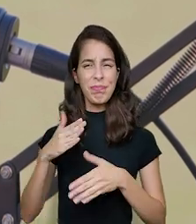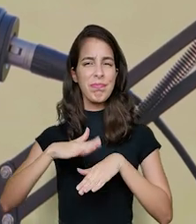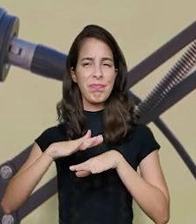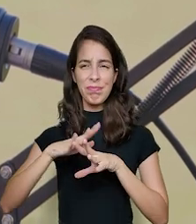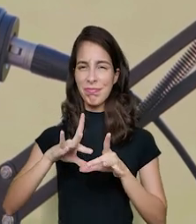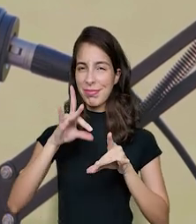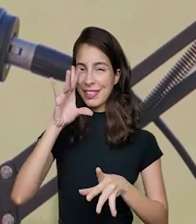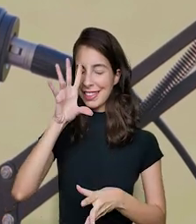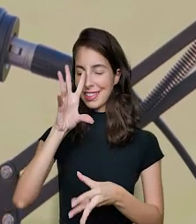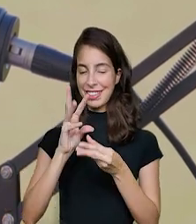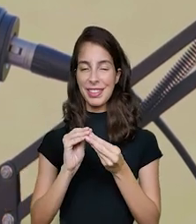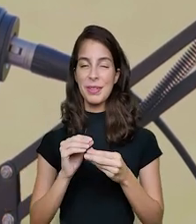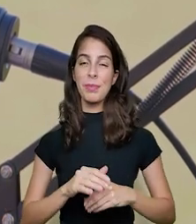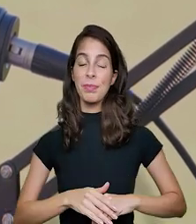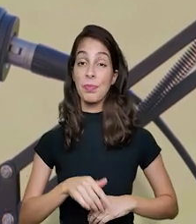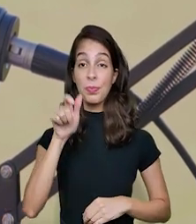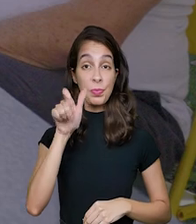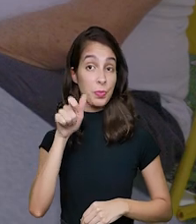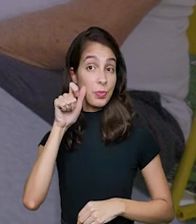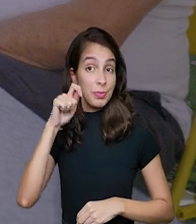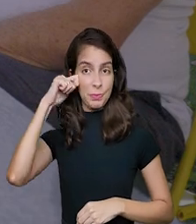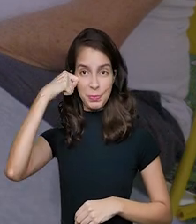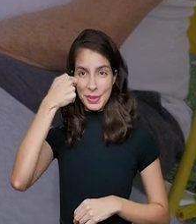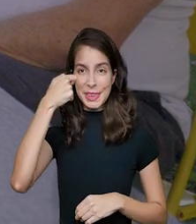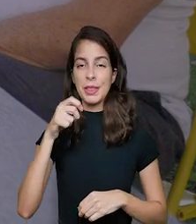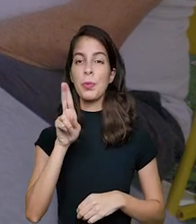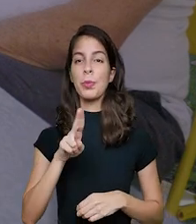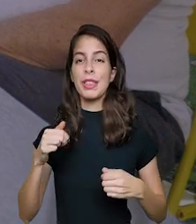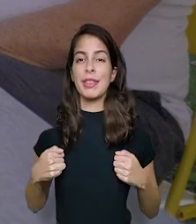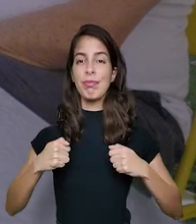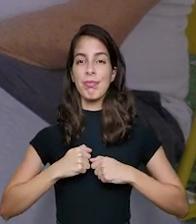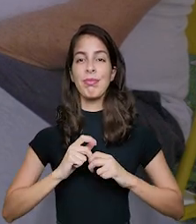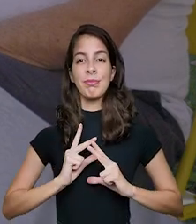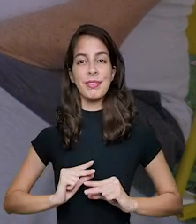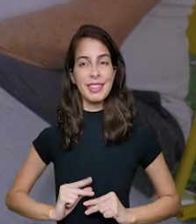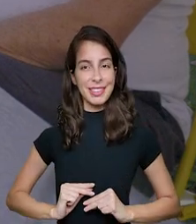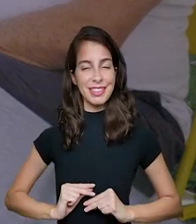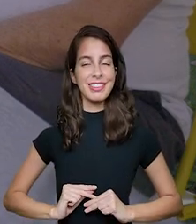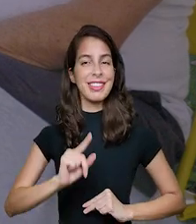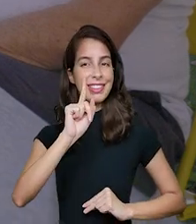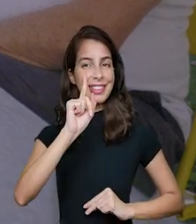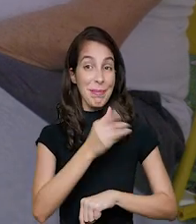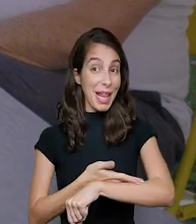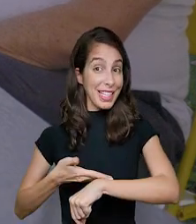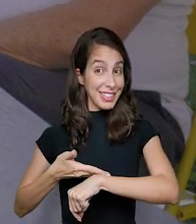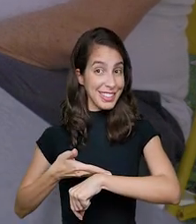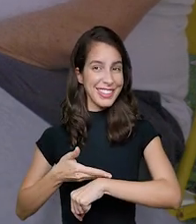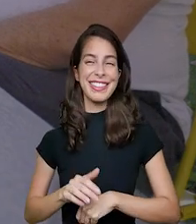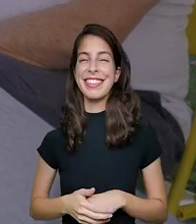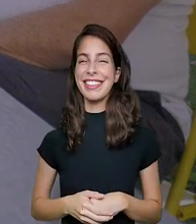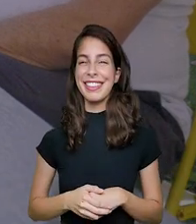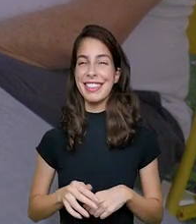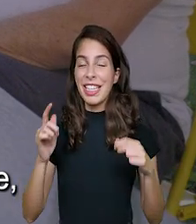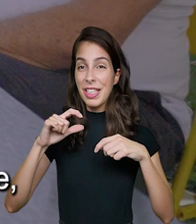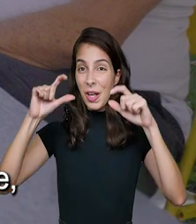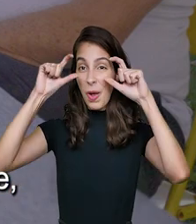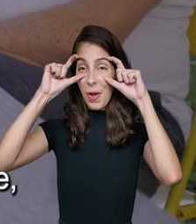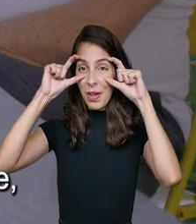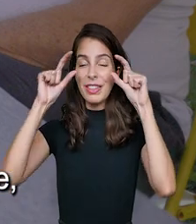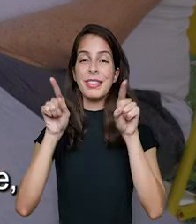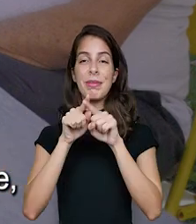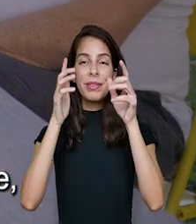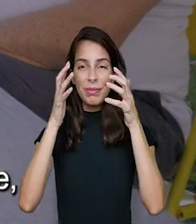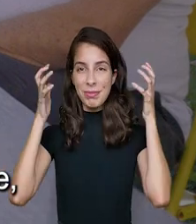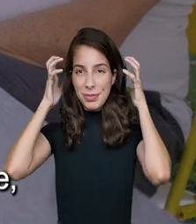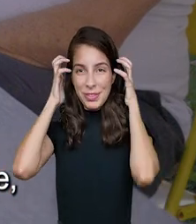rapidinho minha autod descrição Eu sou uma mulher preta estou usando uma camisa de botões Branca óculos de